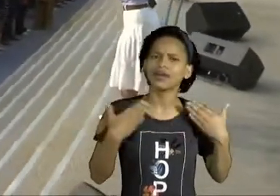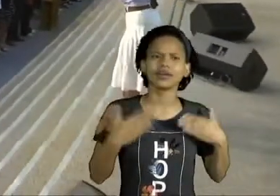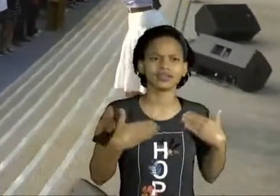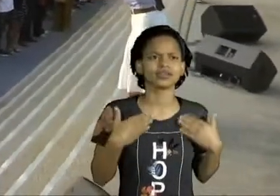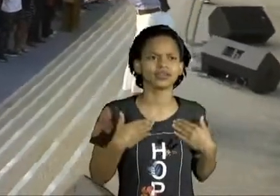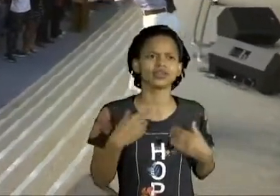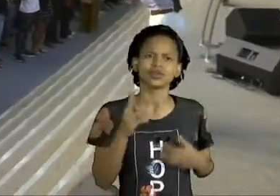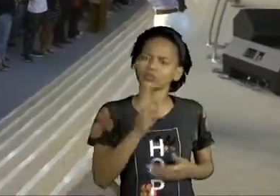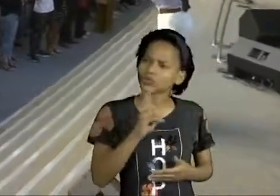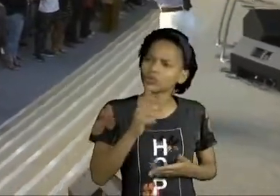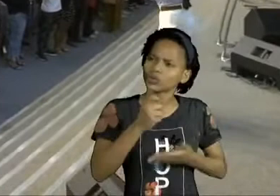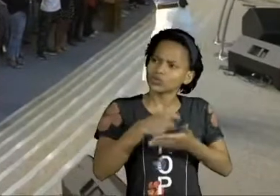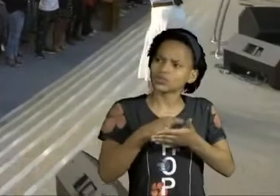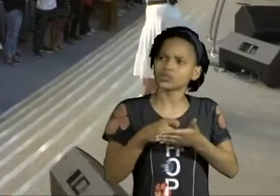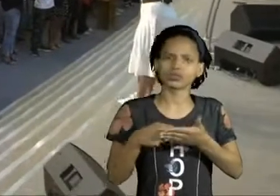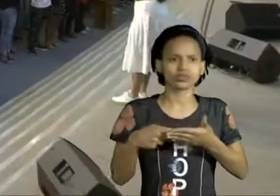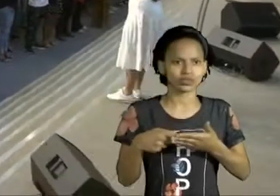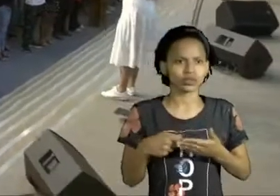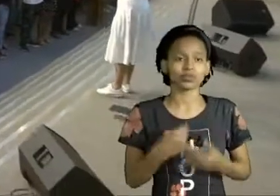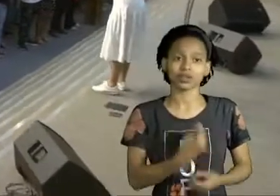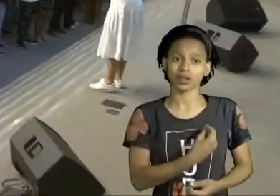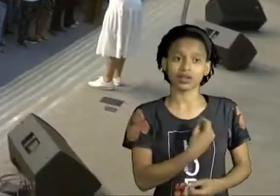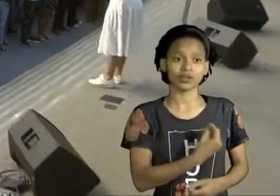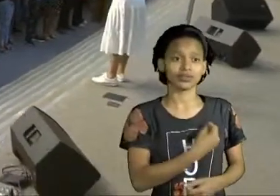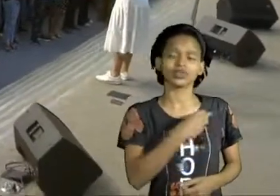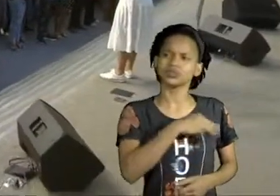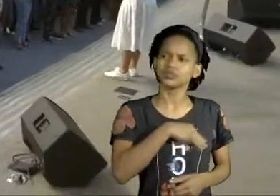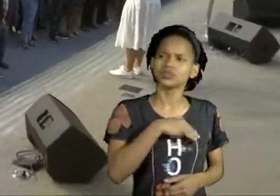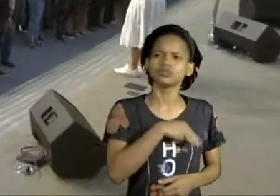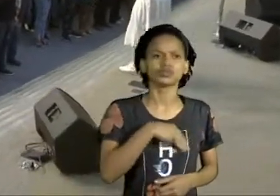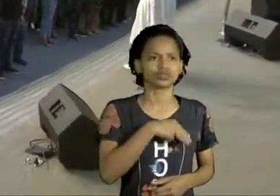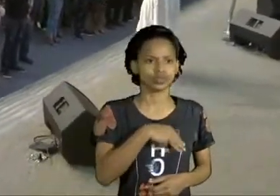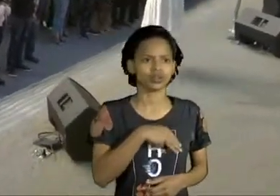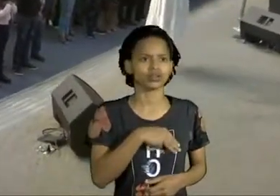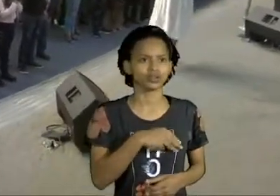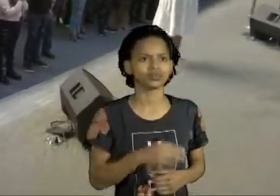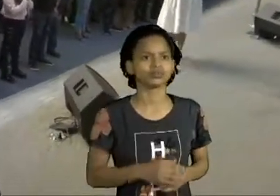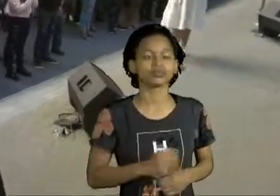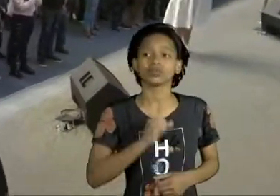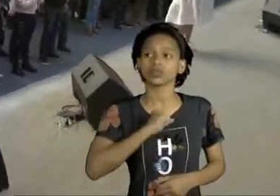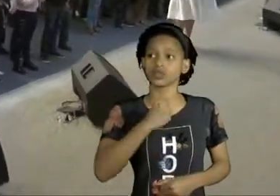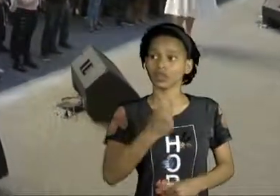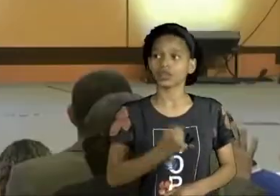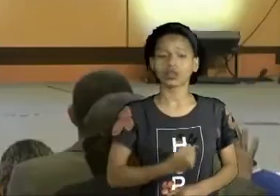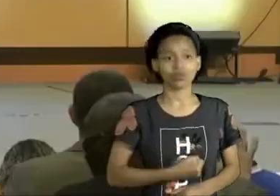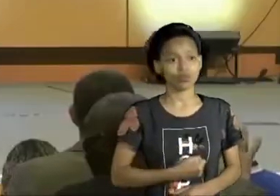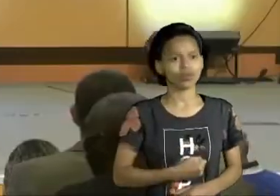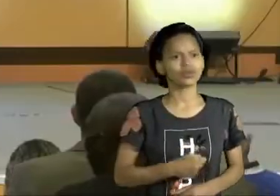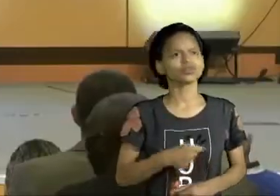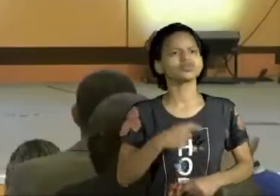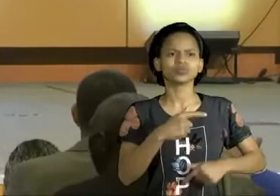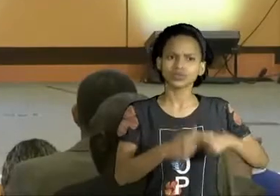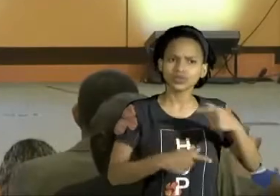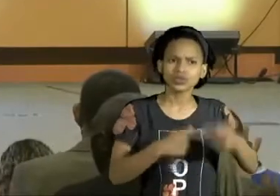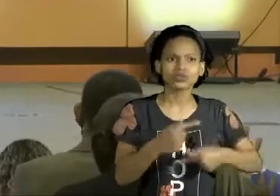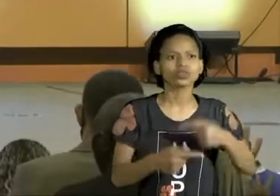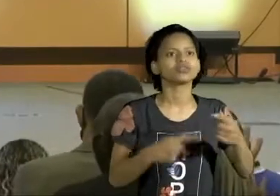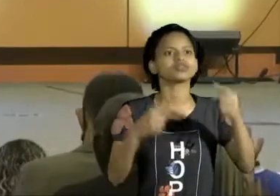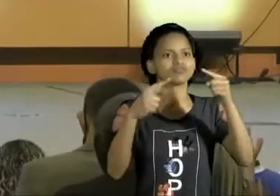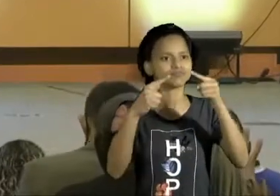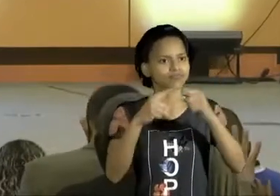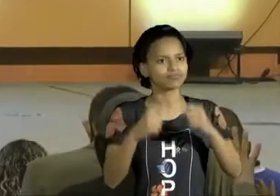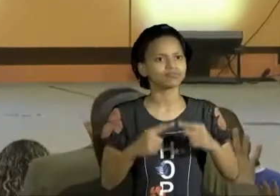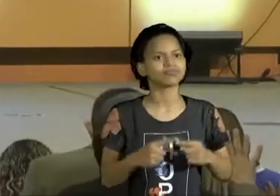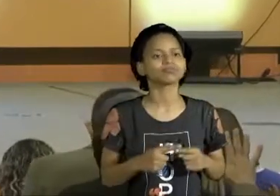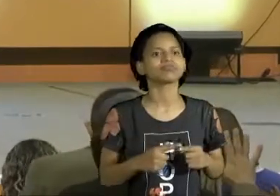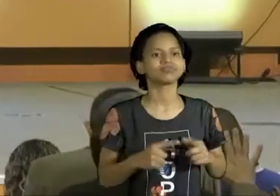livro da vida, como ministros de uma nova aliança e sacerdotes de uma nova geração. Cumpre o que tu disseste que faria. Quando